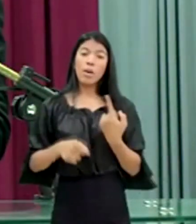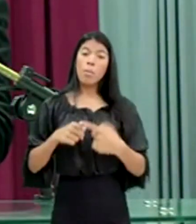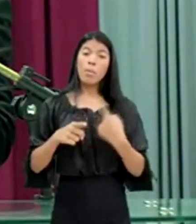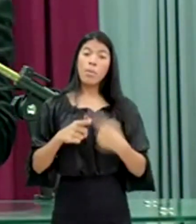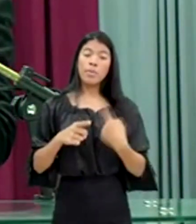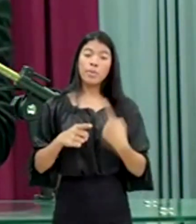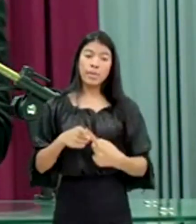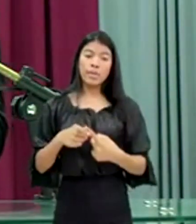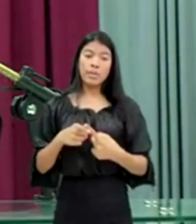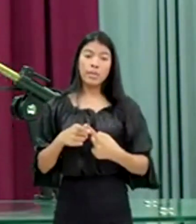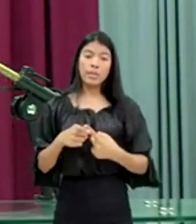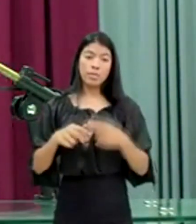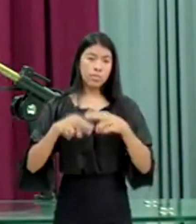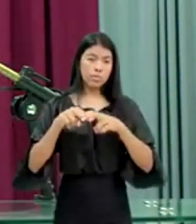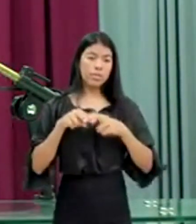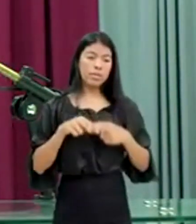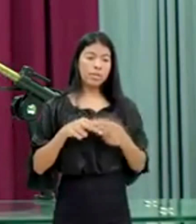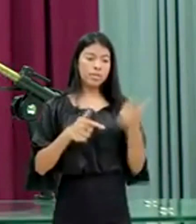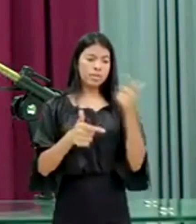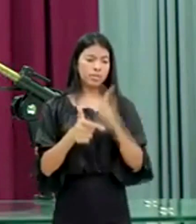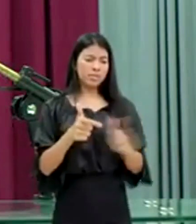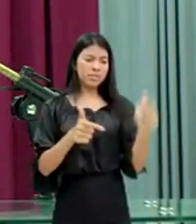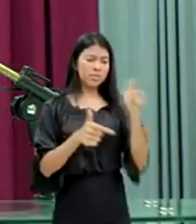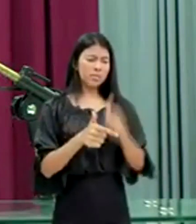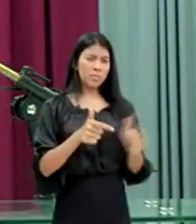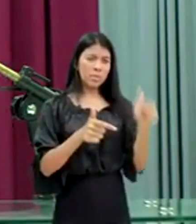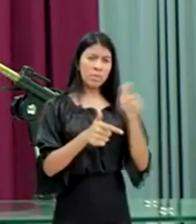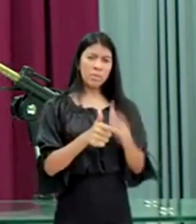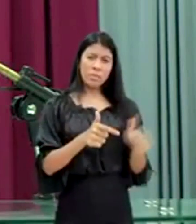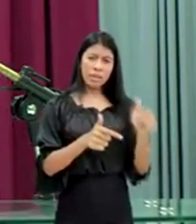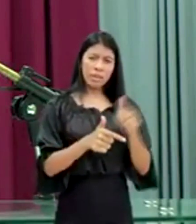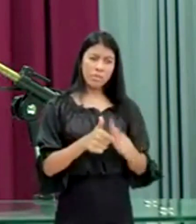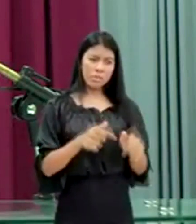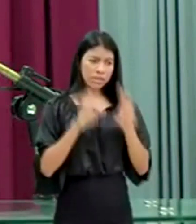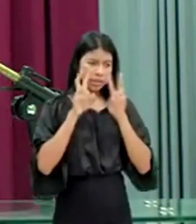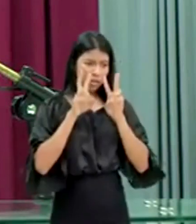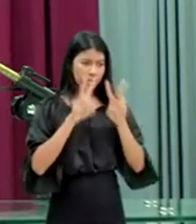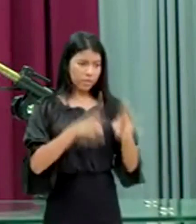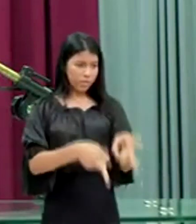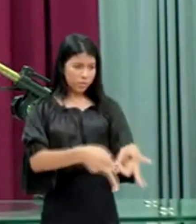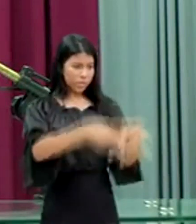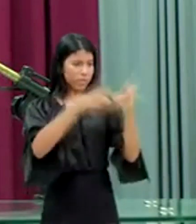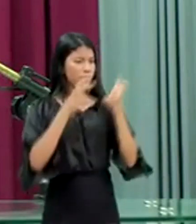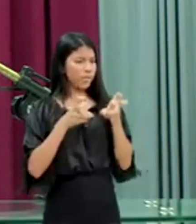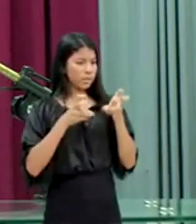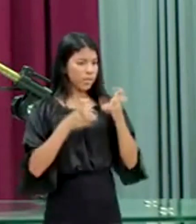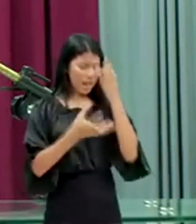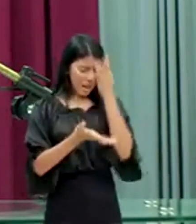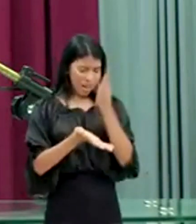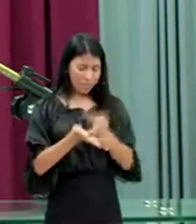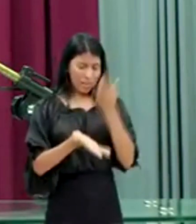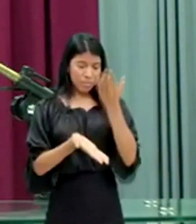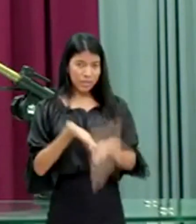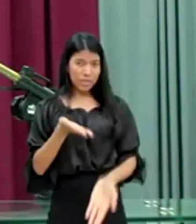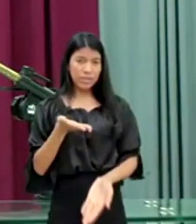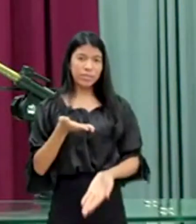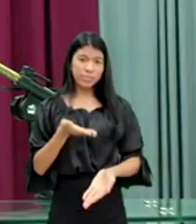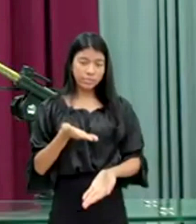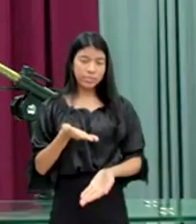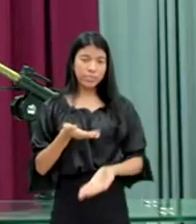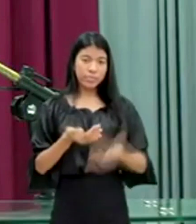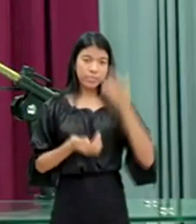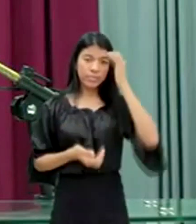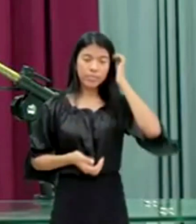circunstâncias, não é? Por conta do que eles viram, perderam a fé, e não foram todos, é bem